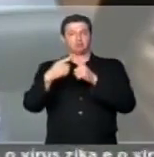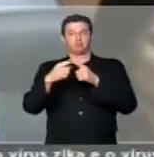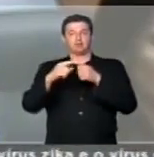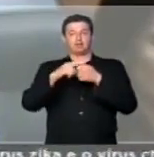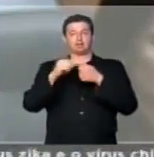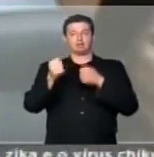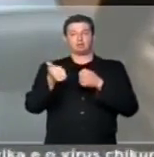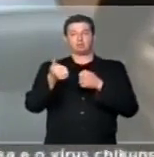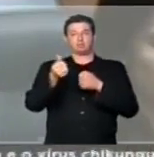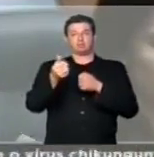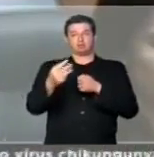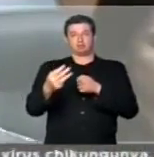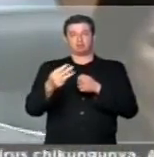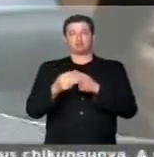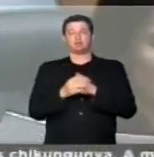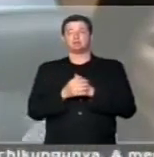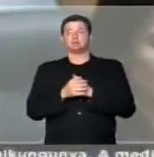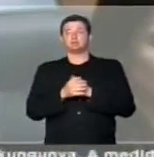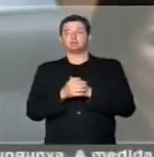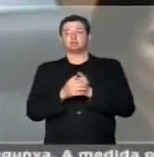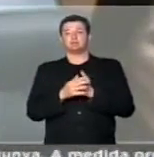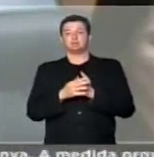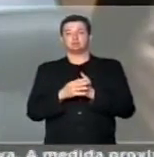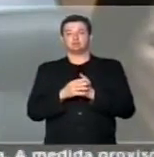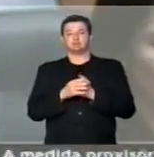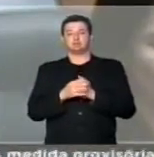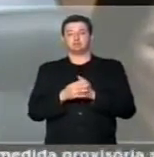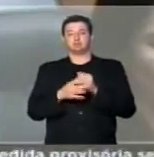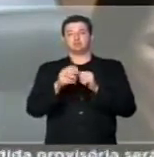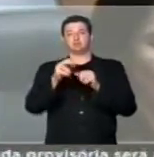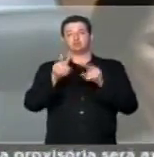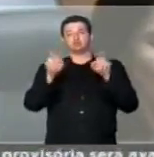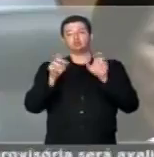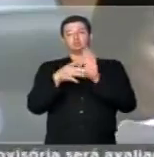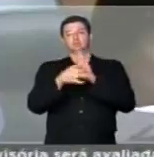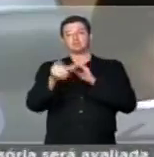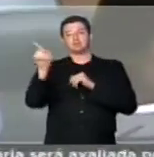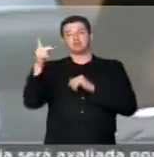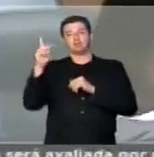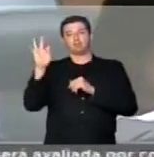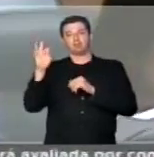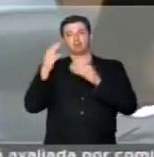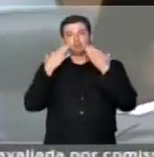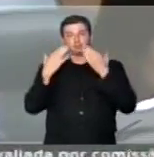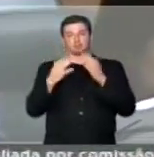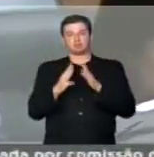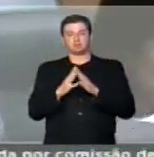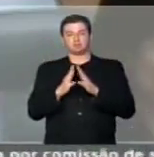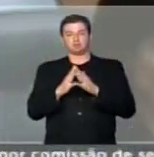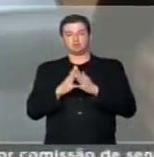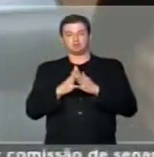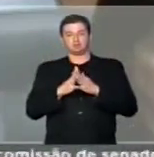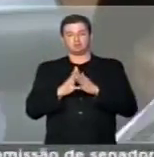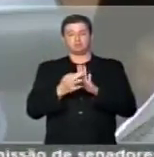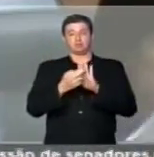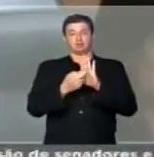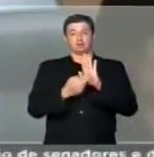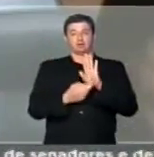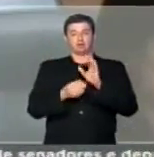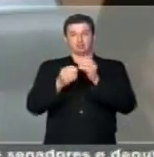com o artigo 163, em relação ao destaque apresentado pelo PT, pela regra